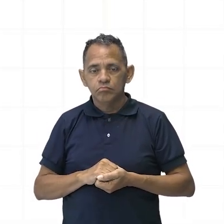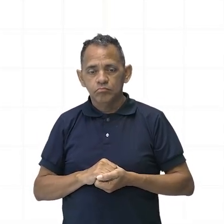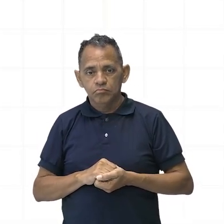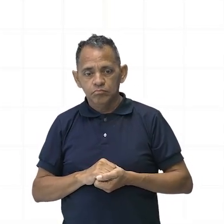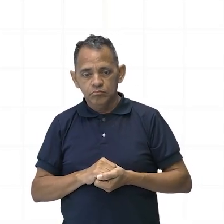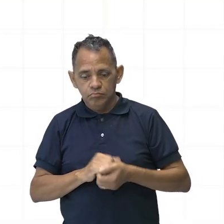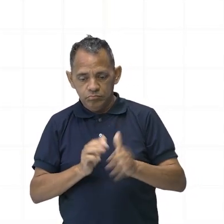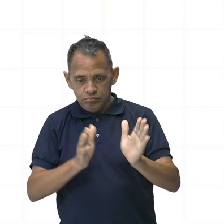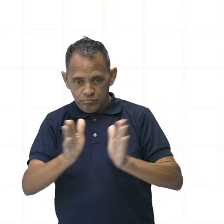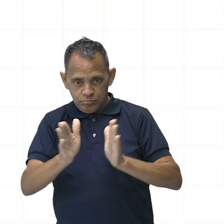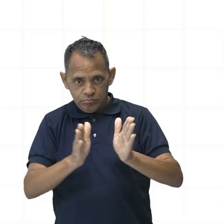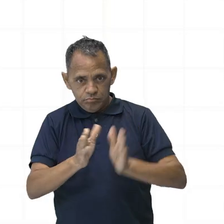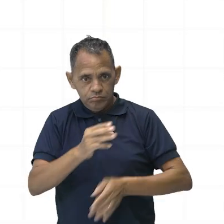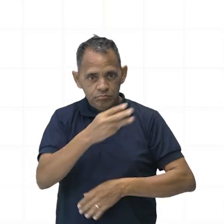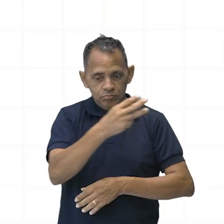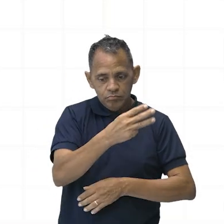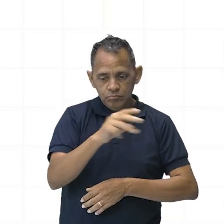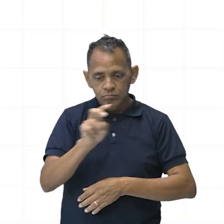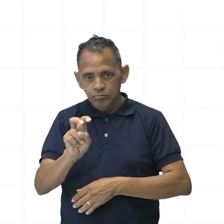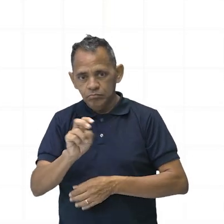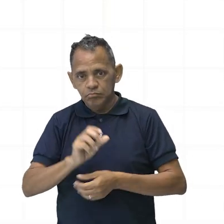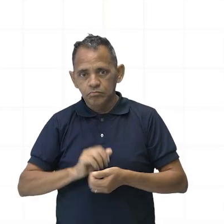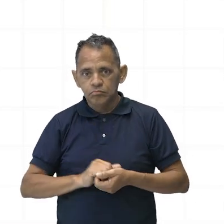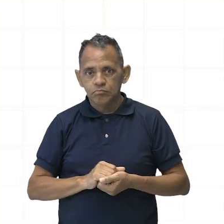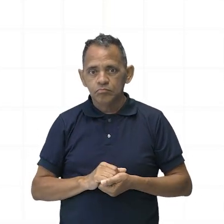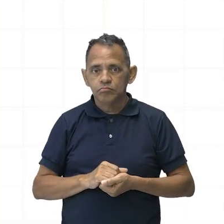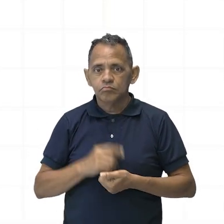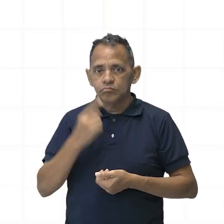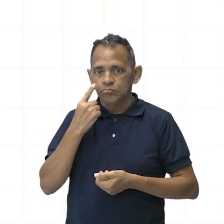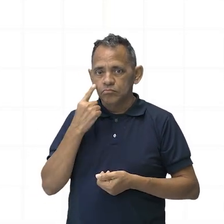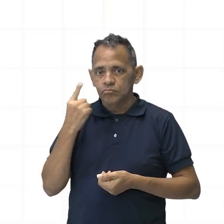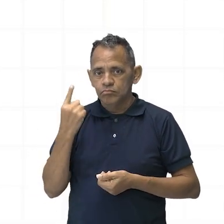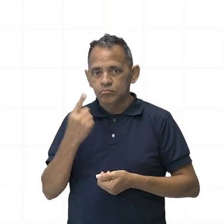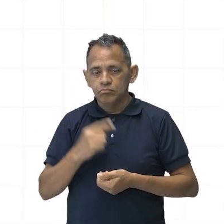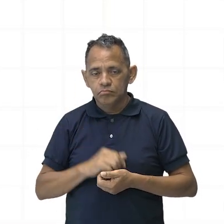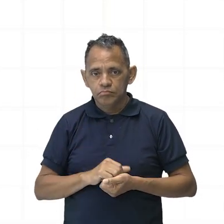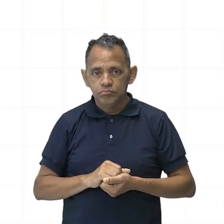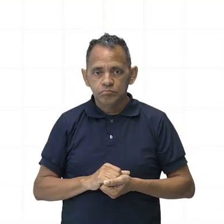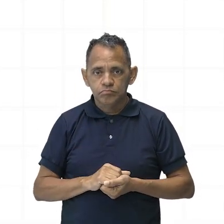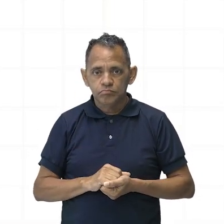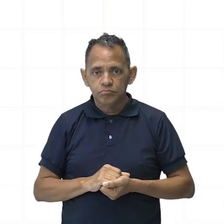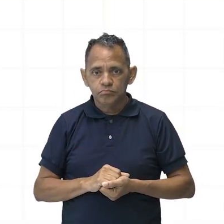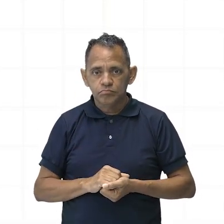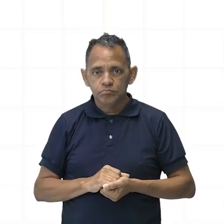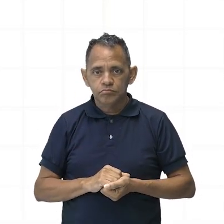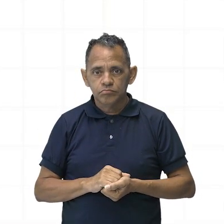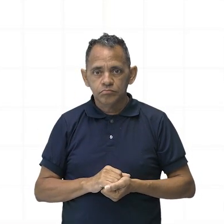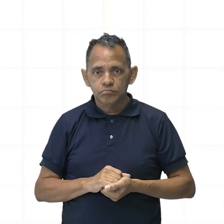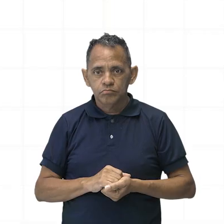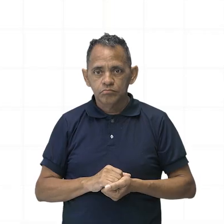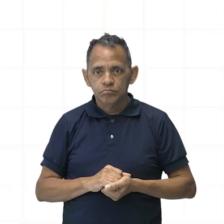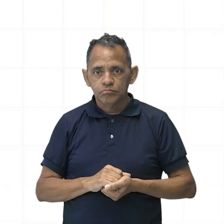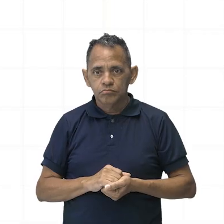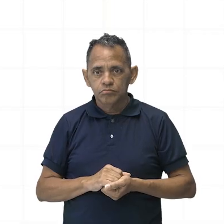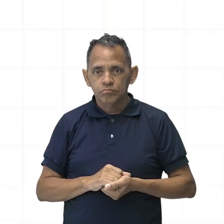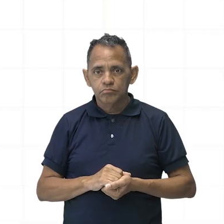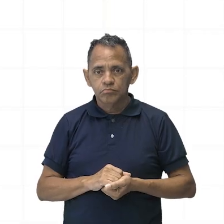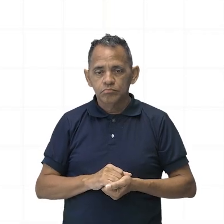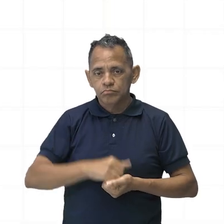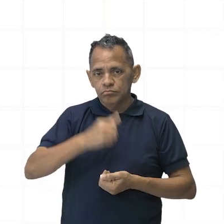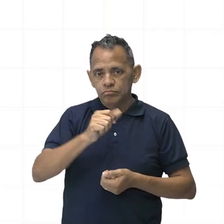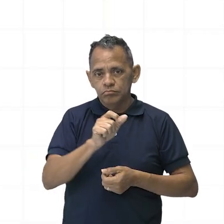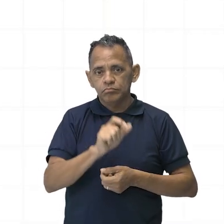o 3 e o 5, bem aqui, ó. Então, essa aqui é a minha